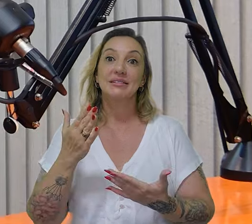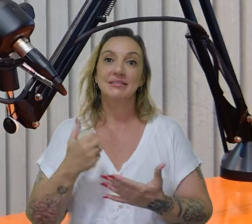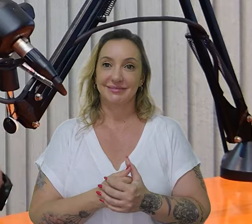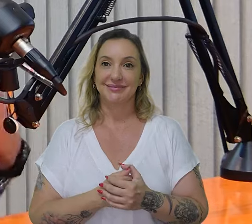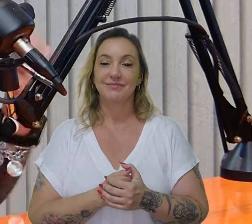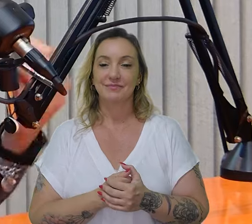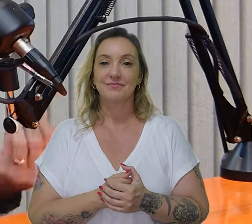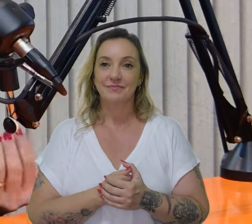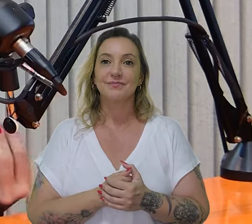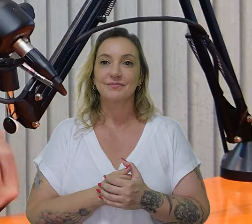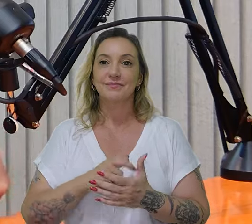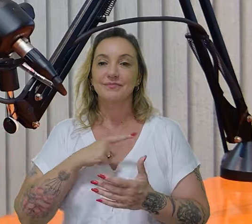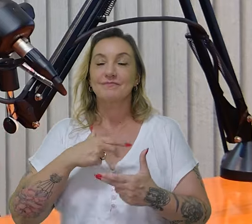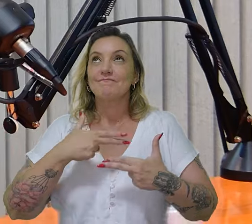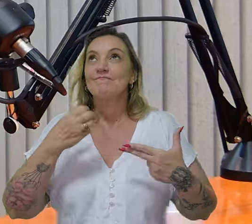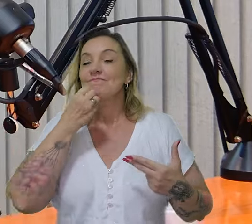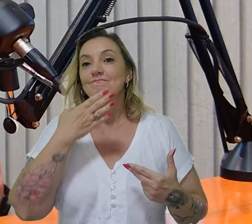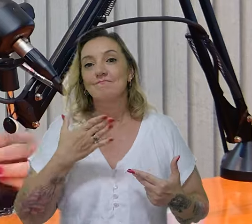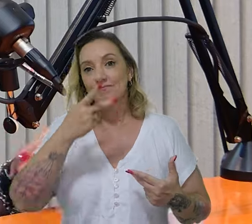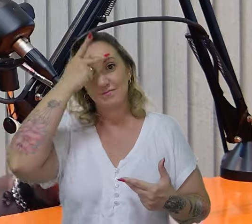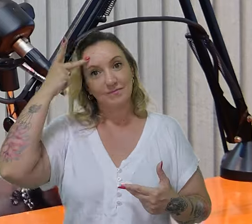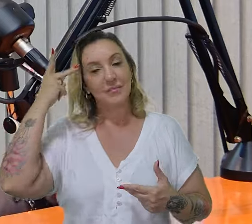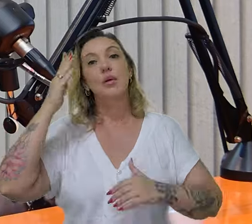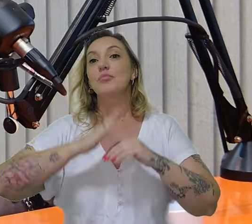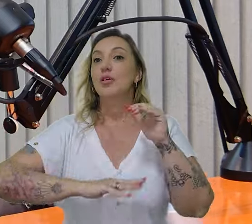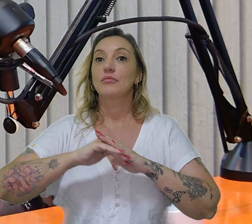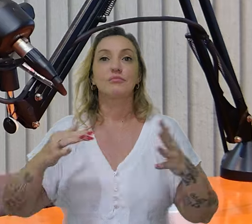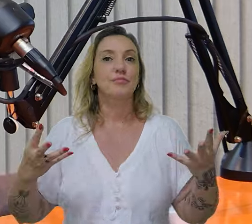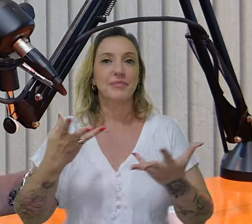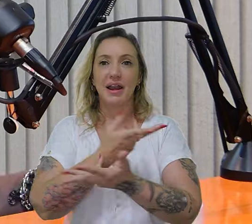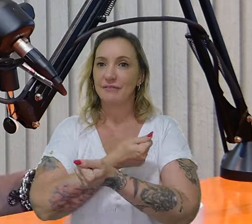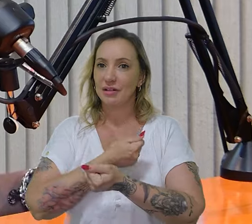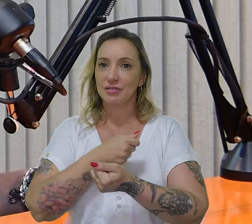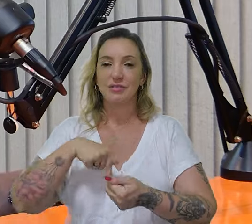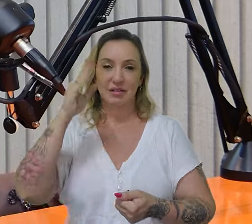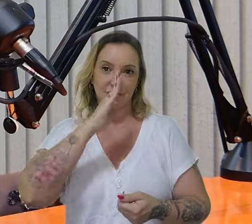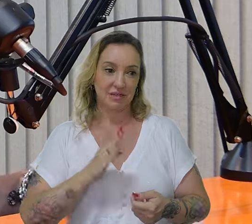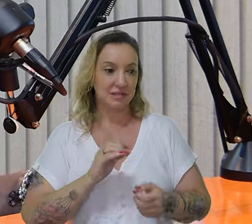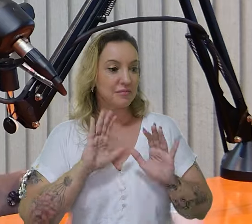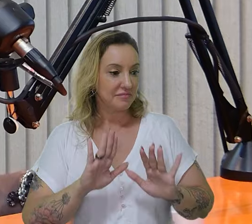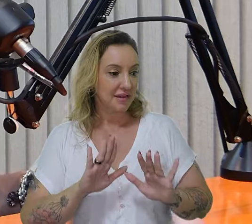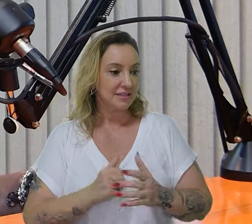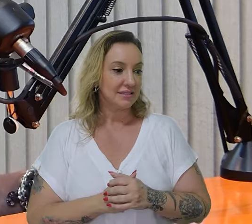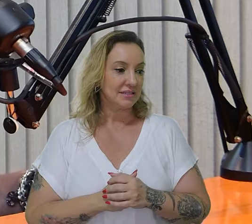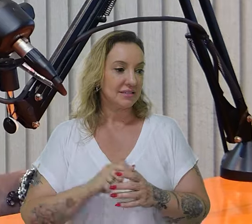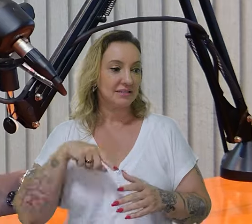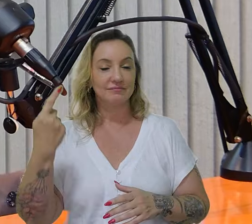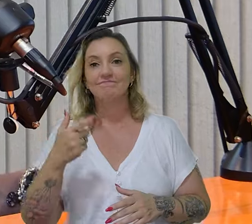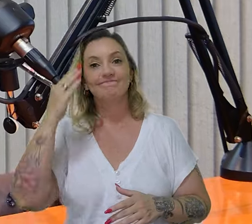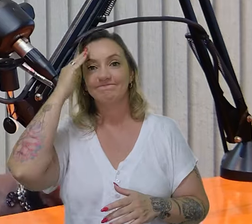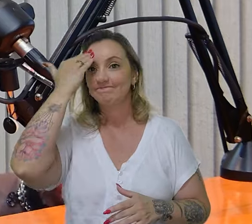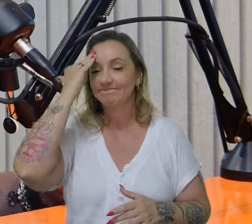aqui né a gente tem muito talento a gente tem profissionais maravilhosos no Brasil mas enquanto a gente não